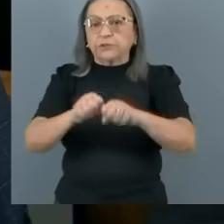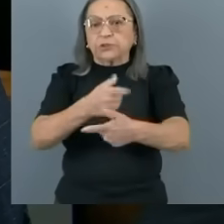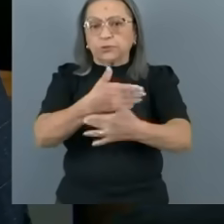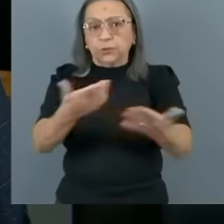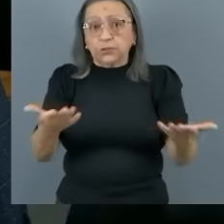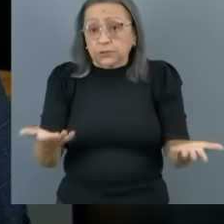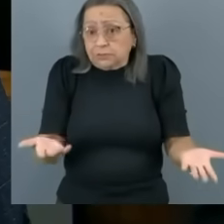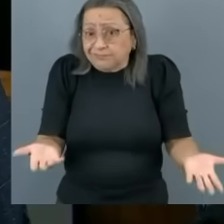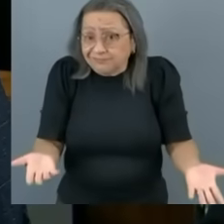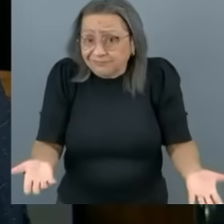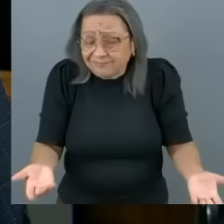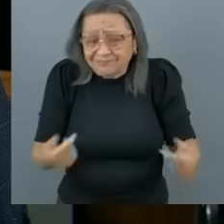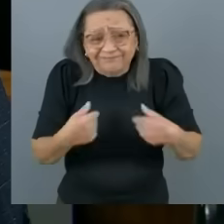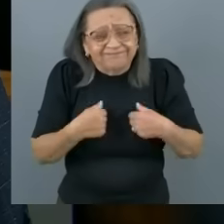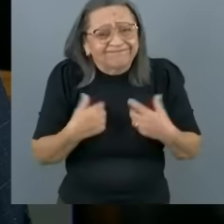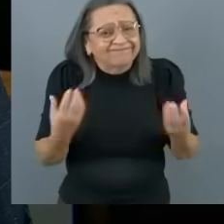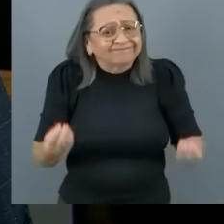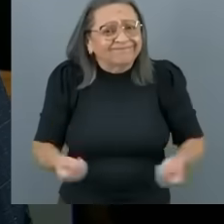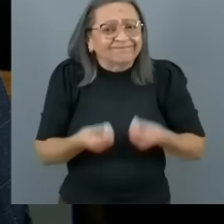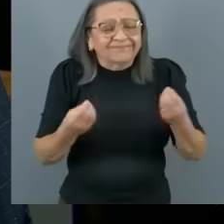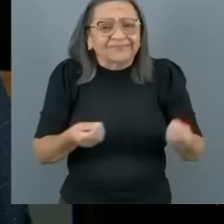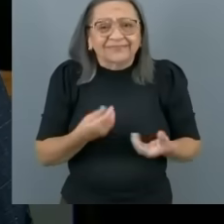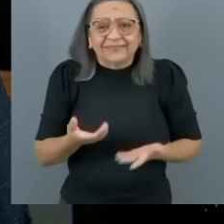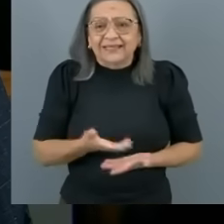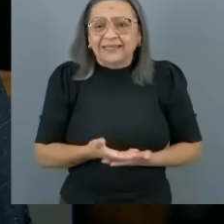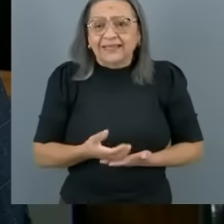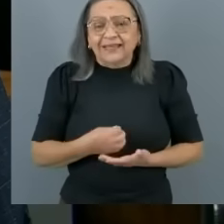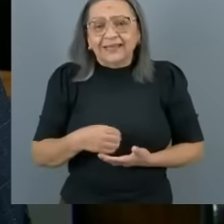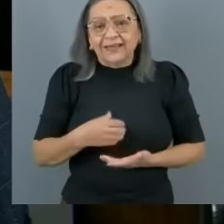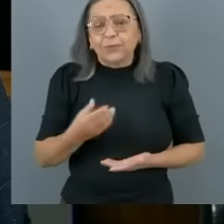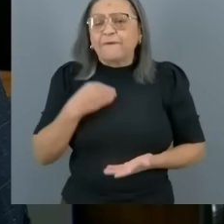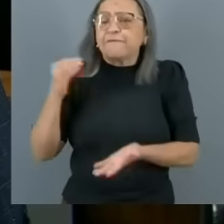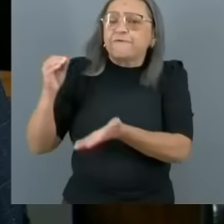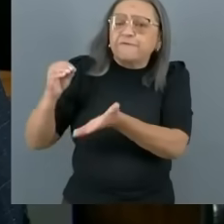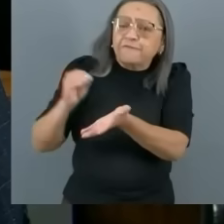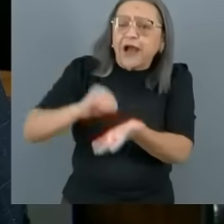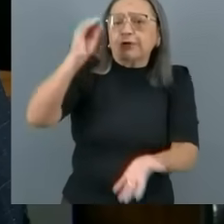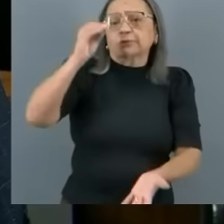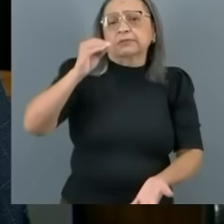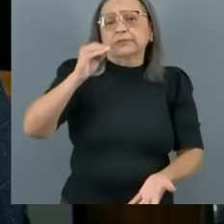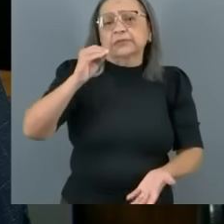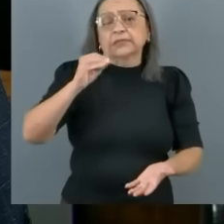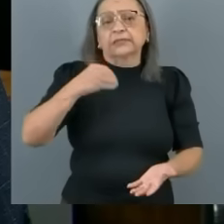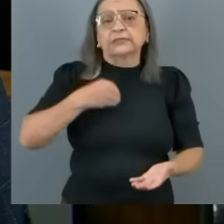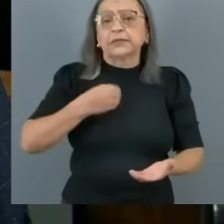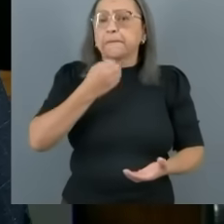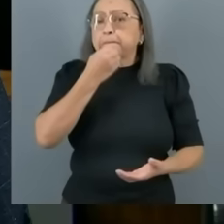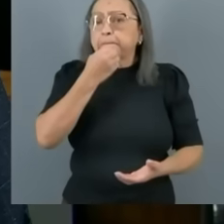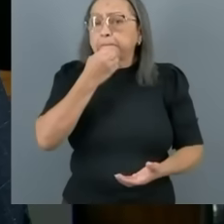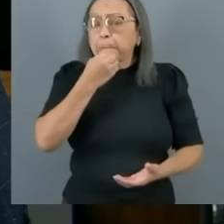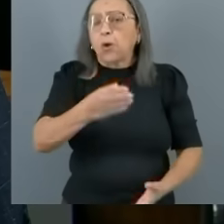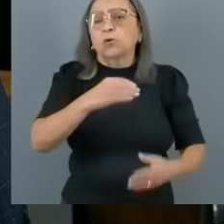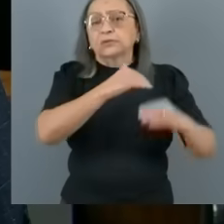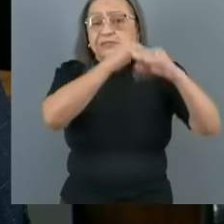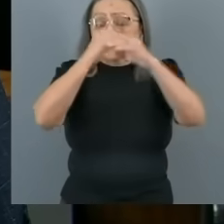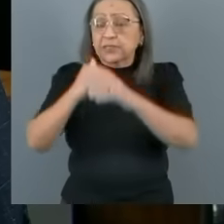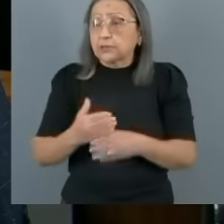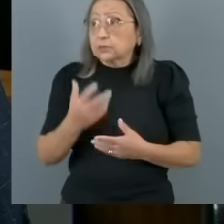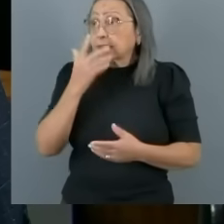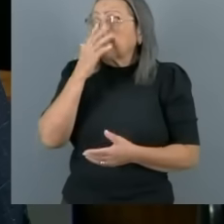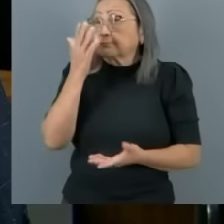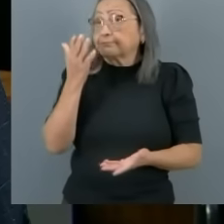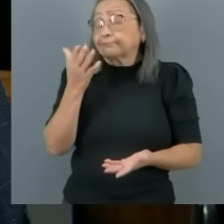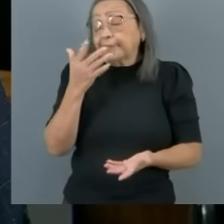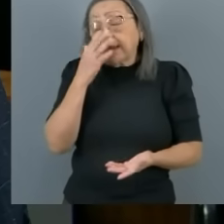é de uma incongruência, de uma falta de bom senso tão grande que beira o